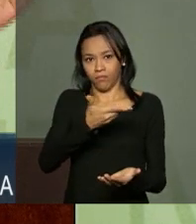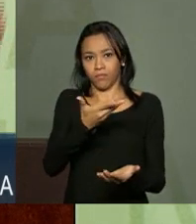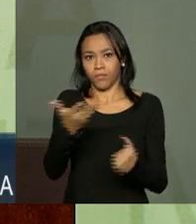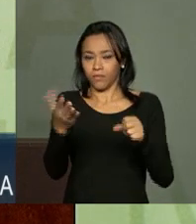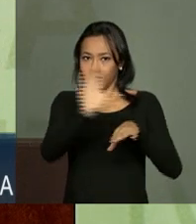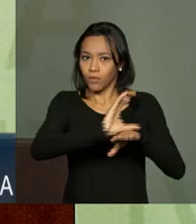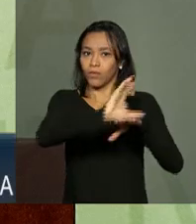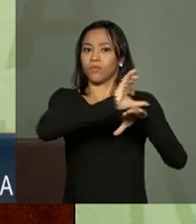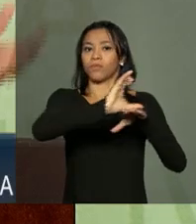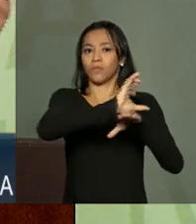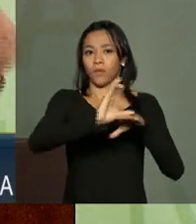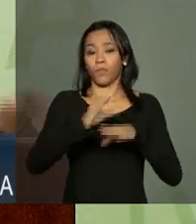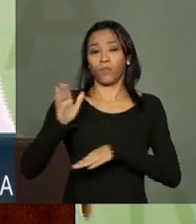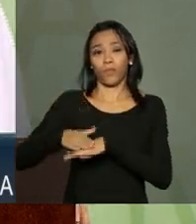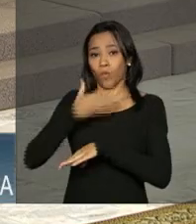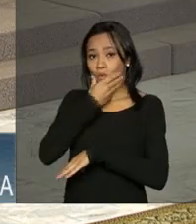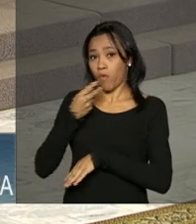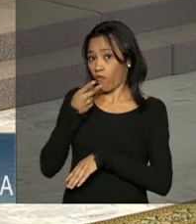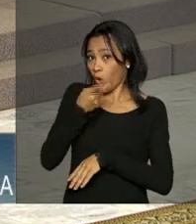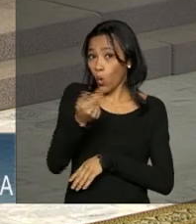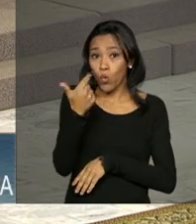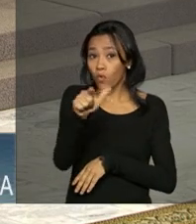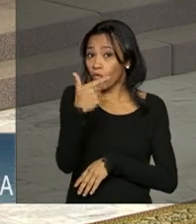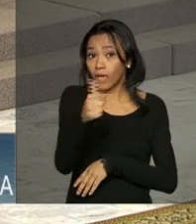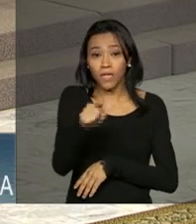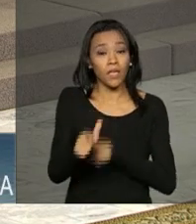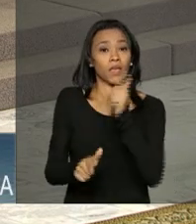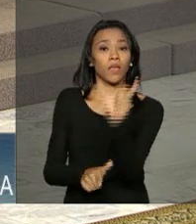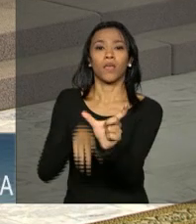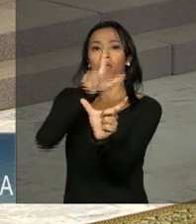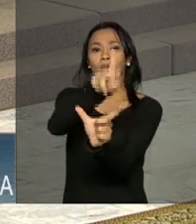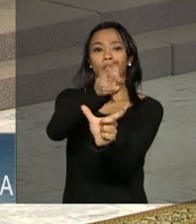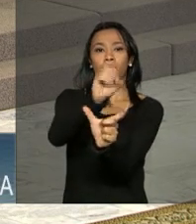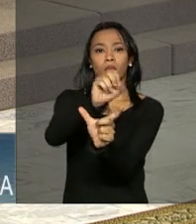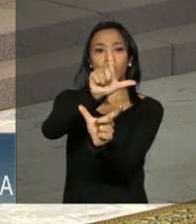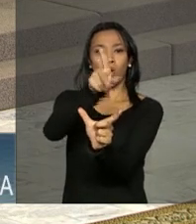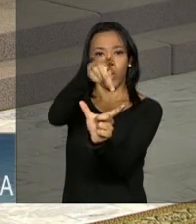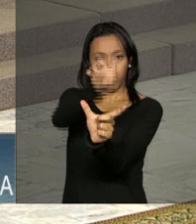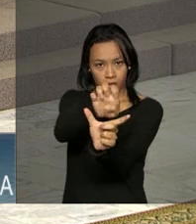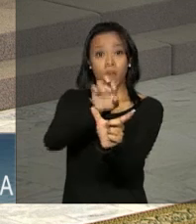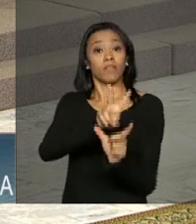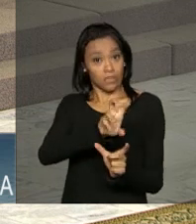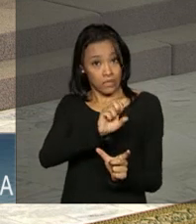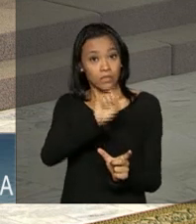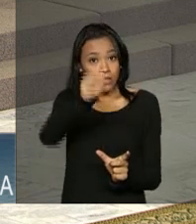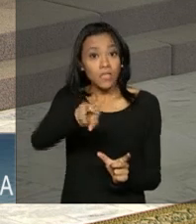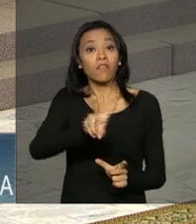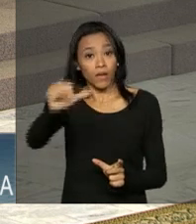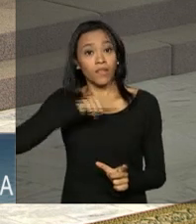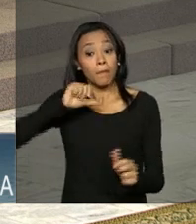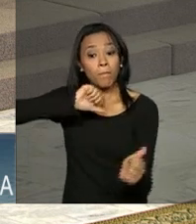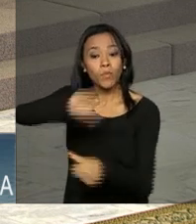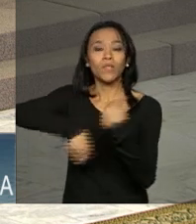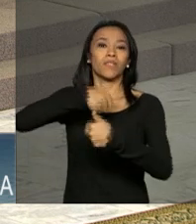Patrus disse que não vai ter golpe, vai ter reforma agrária. E isso é uma fala